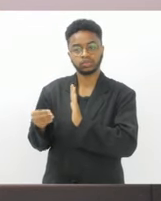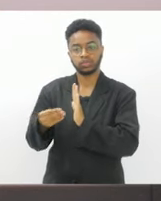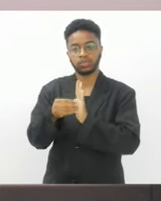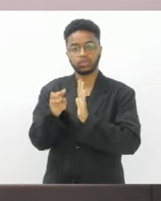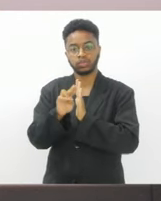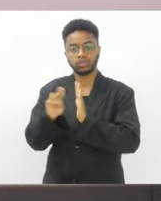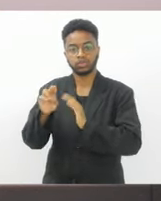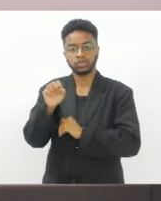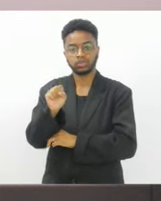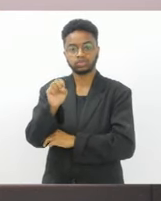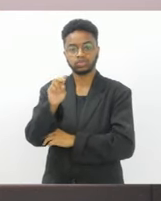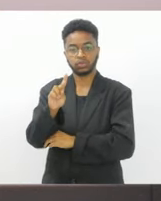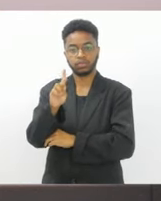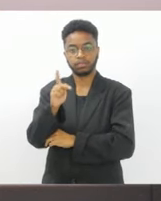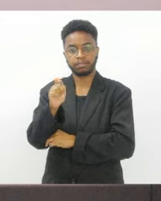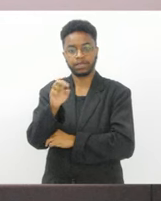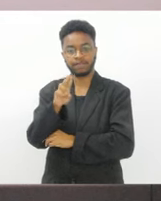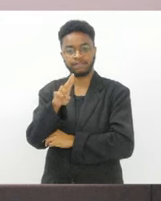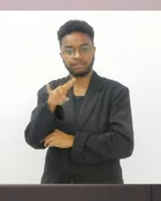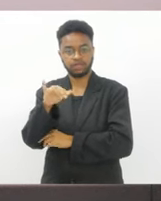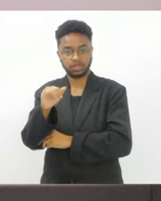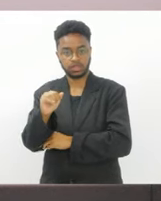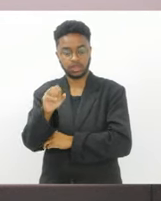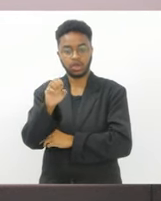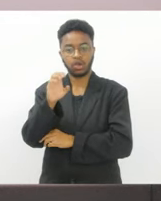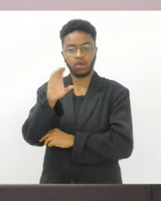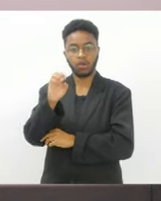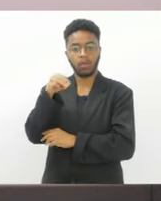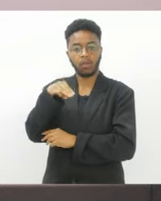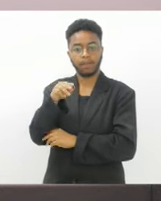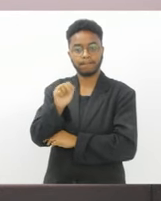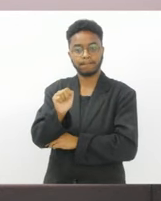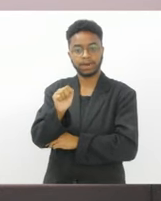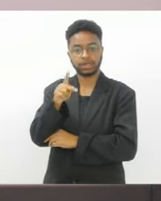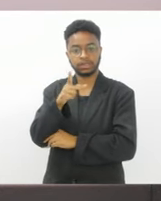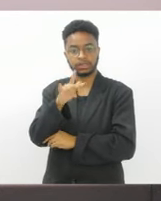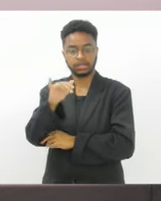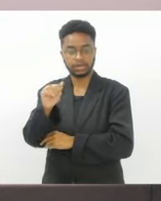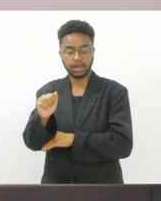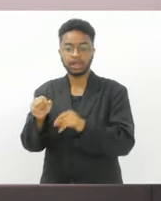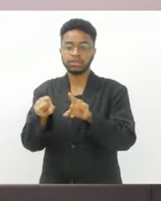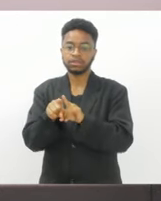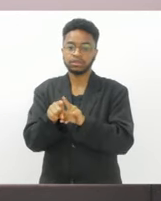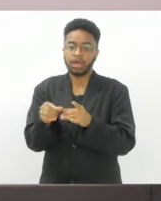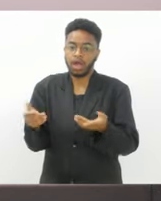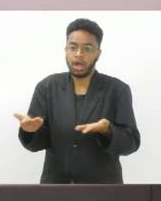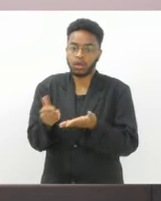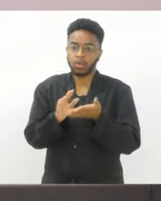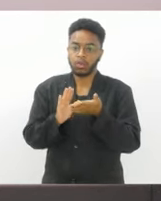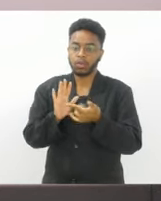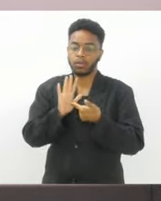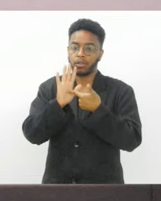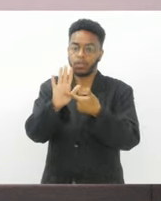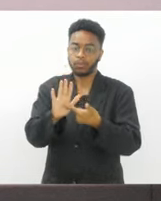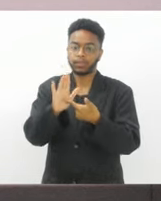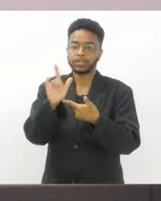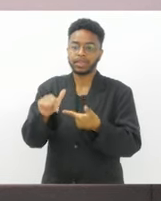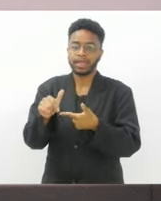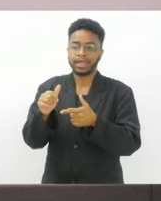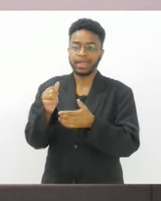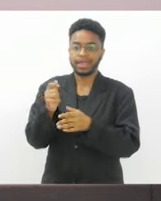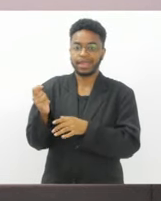ou Companhia, vem perante a Vossa Excelência na qualidade de concessionária